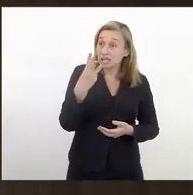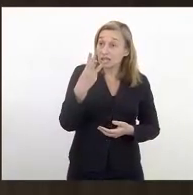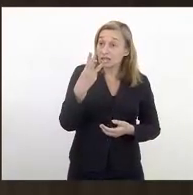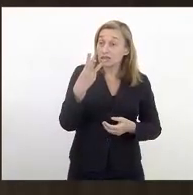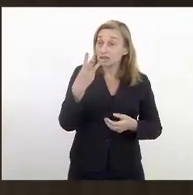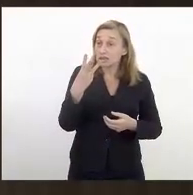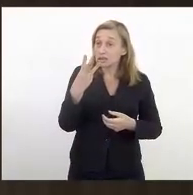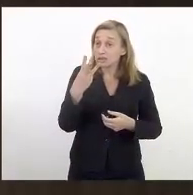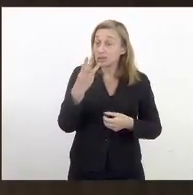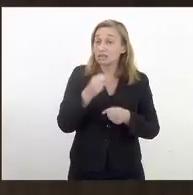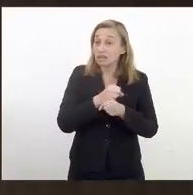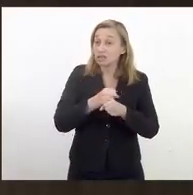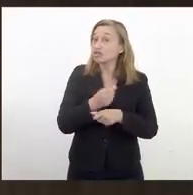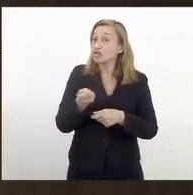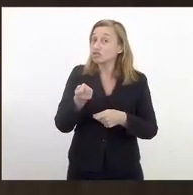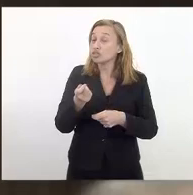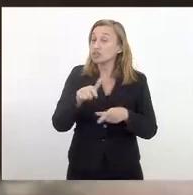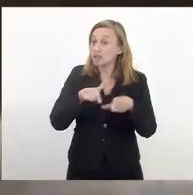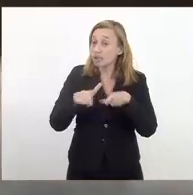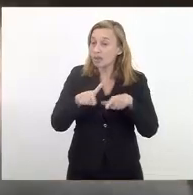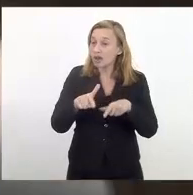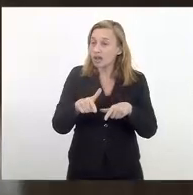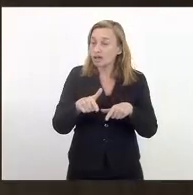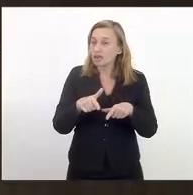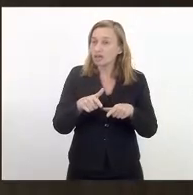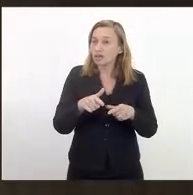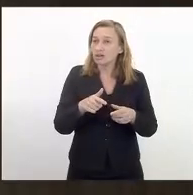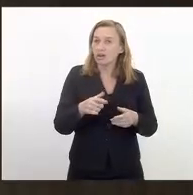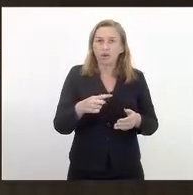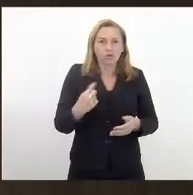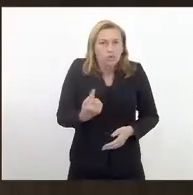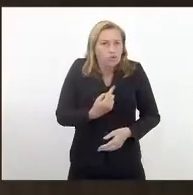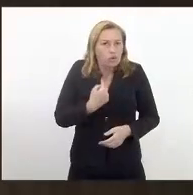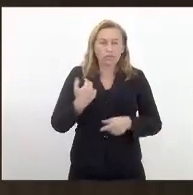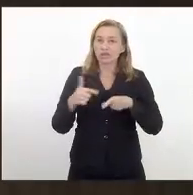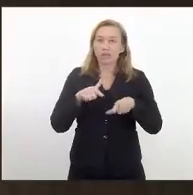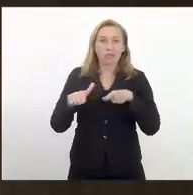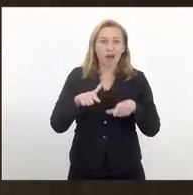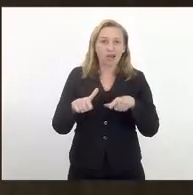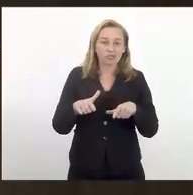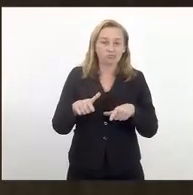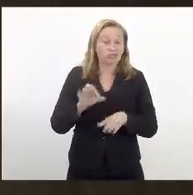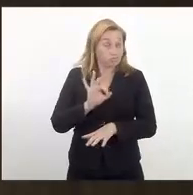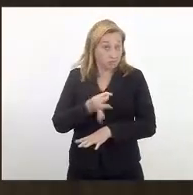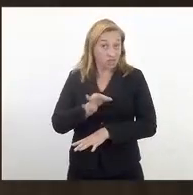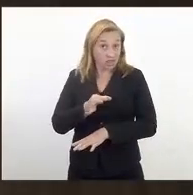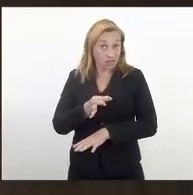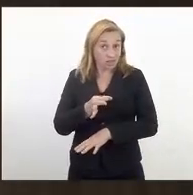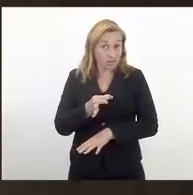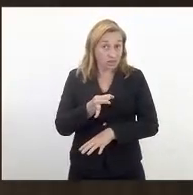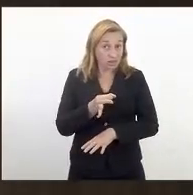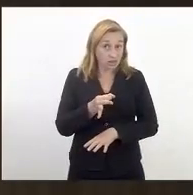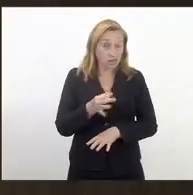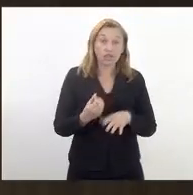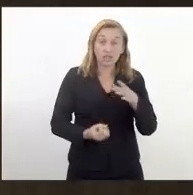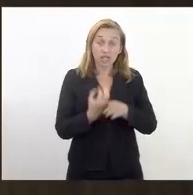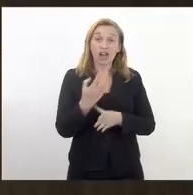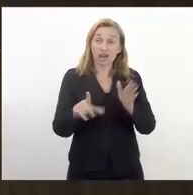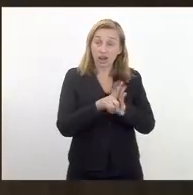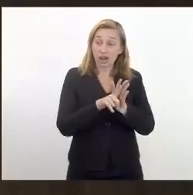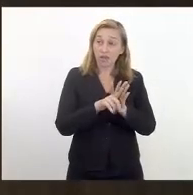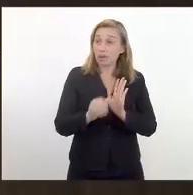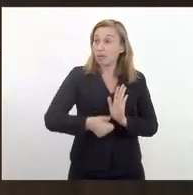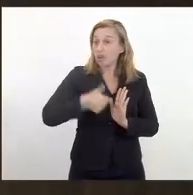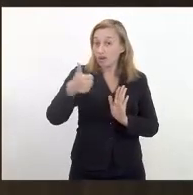financeiros e as contribuições que nós damos o nosso papel é nossa obrigação inclusive legislar para melhorar